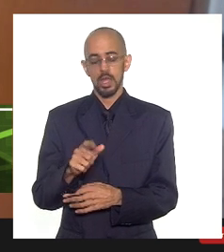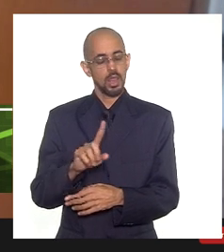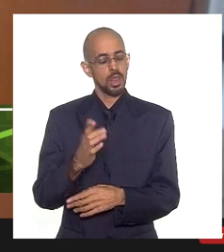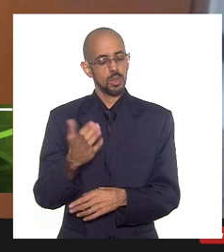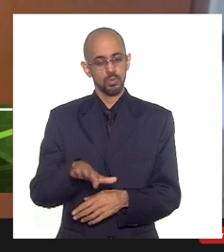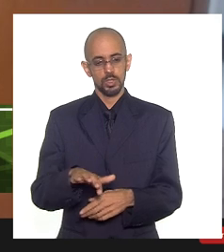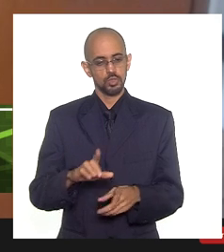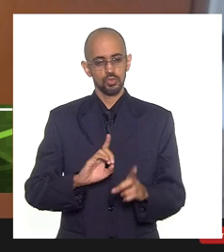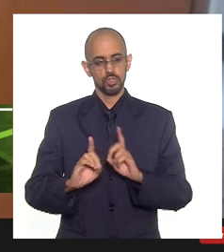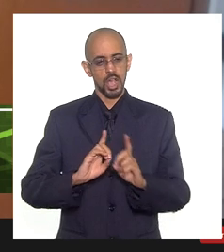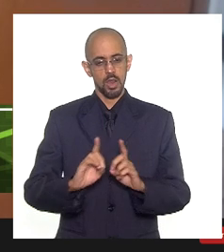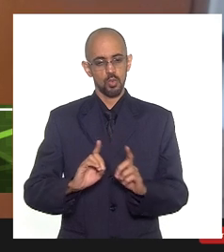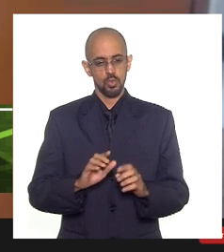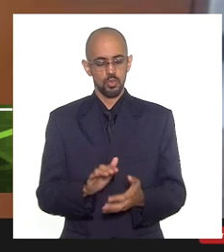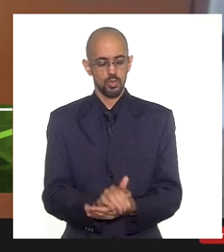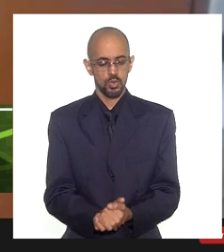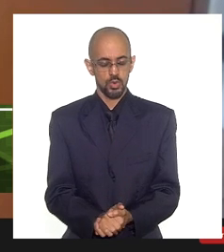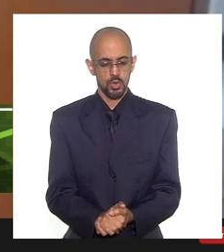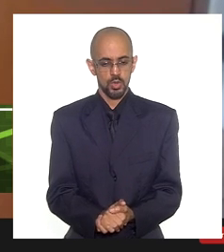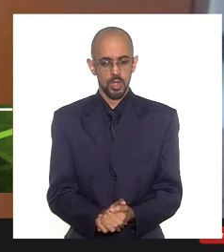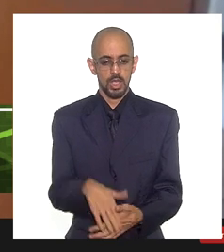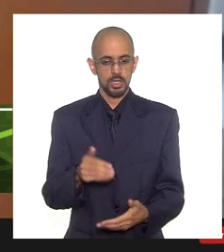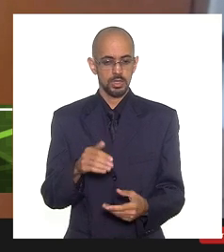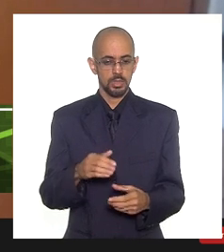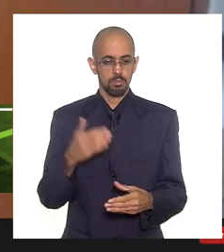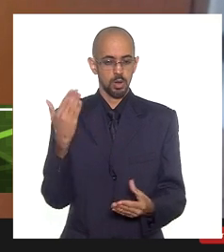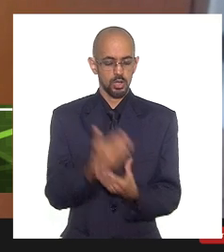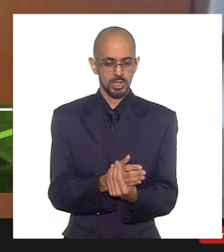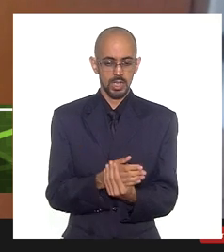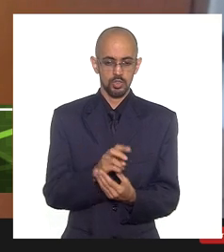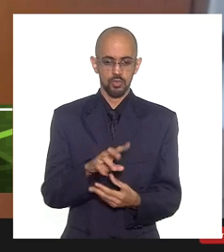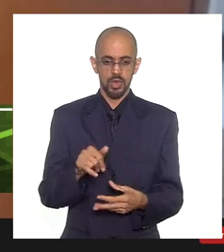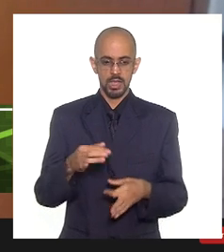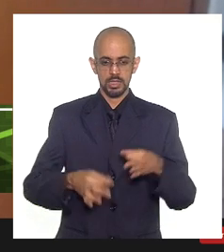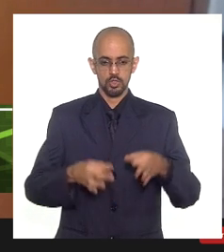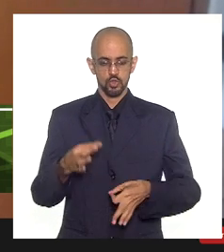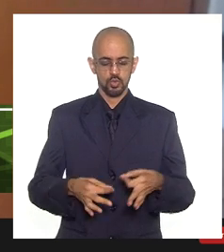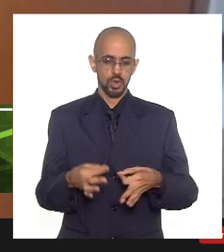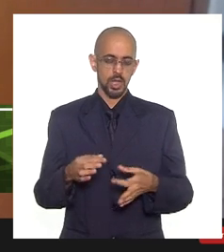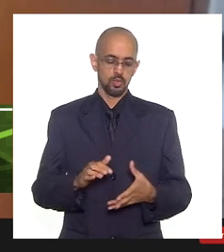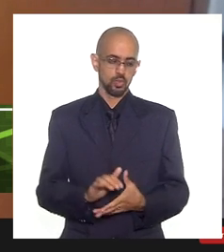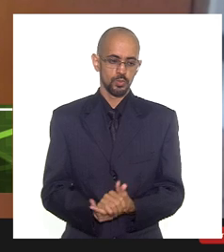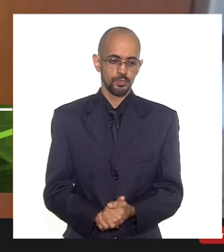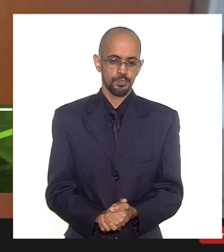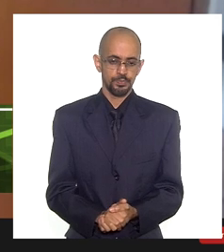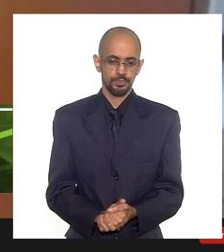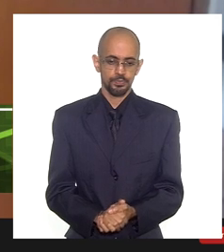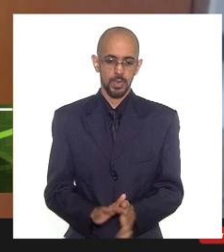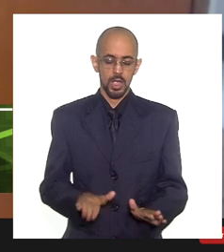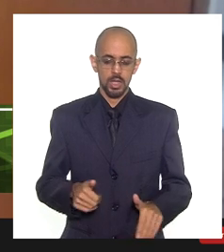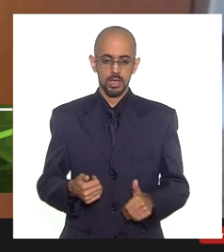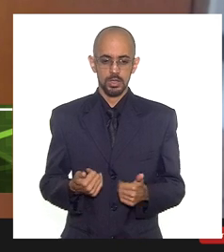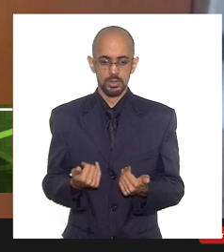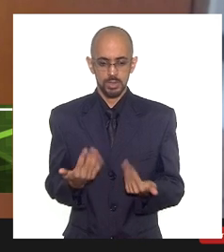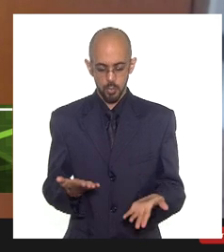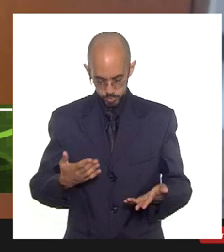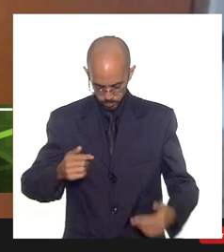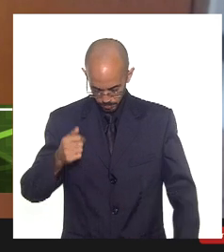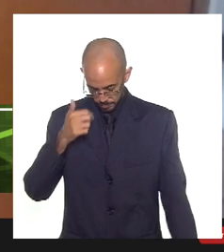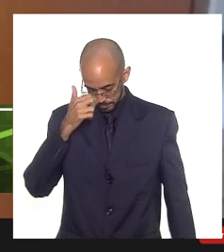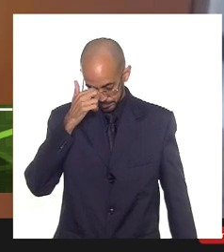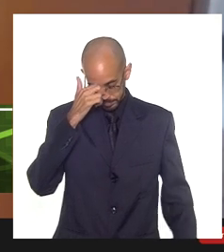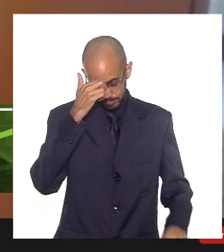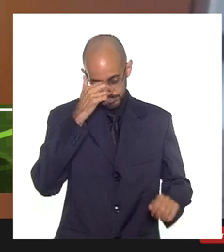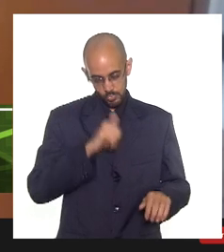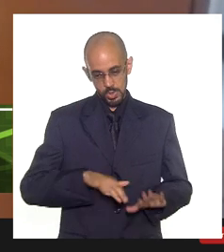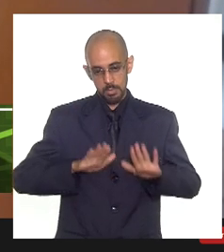negociação então esse processo deve ser julgado ao fim e ao cabo bem mas